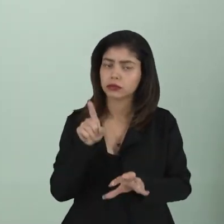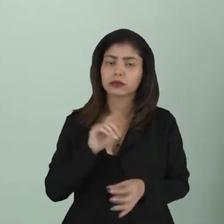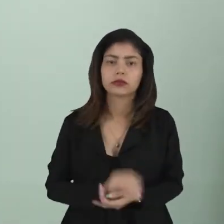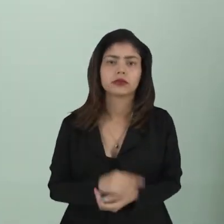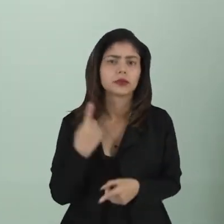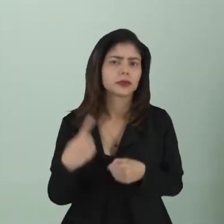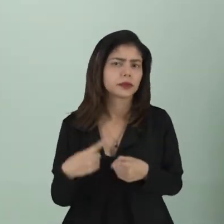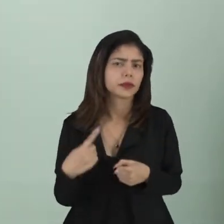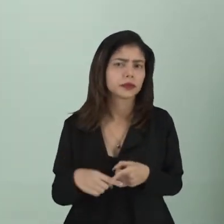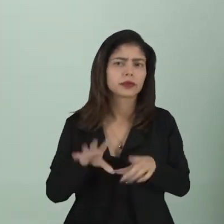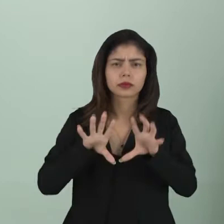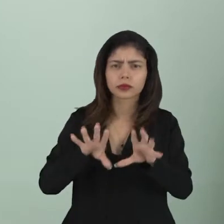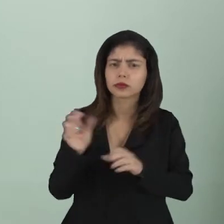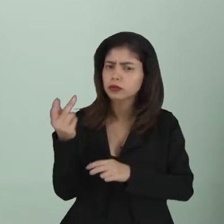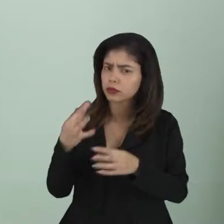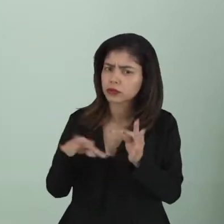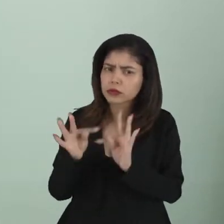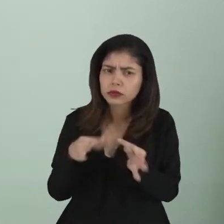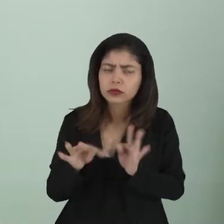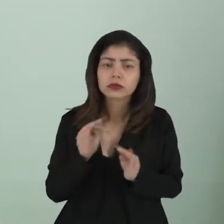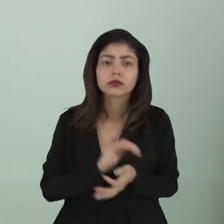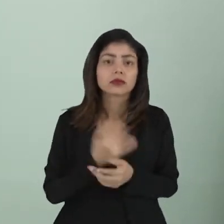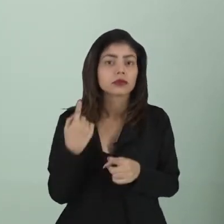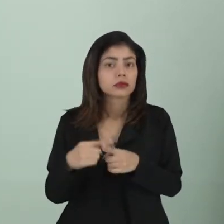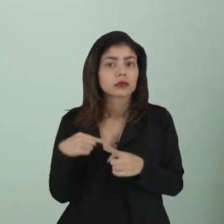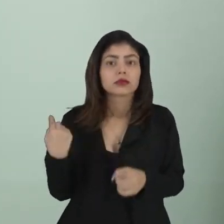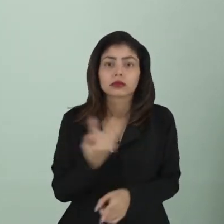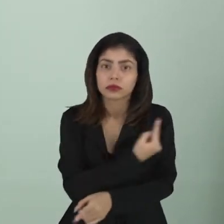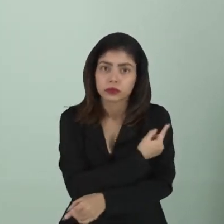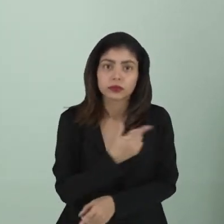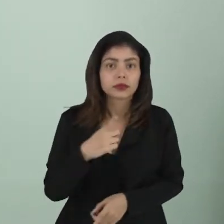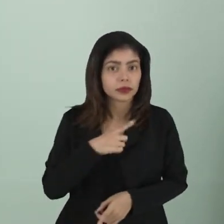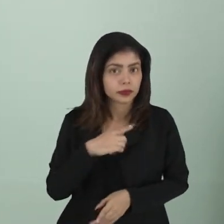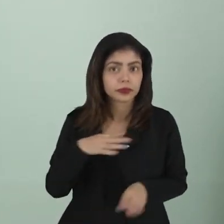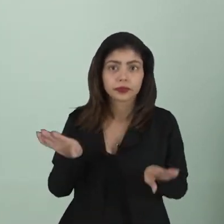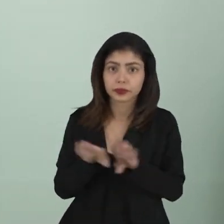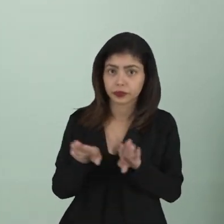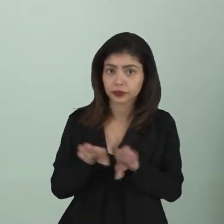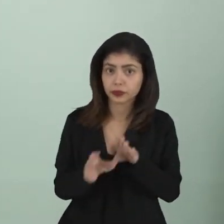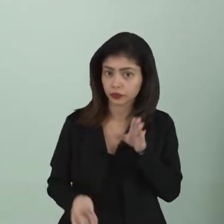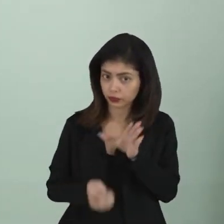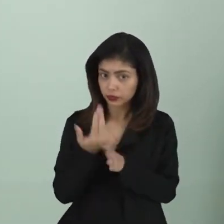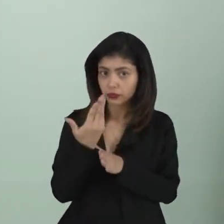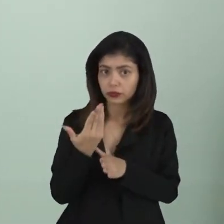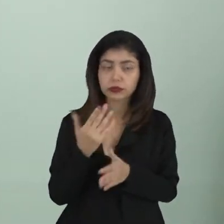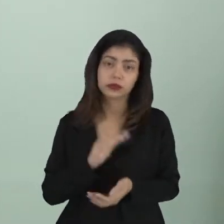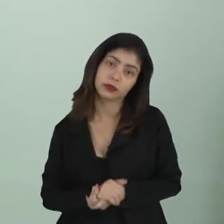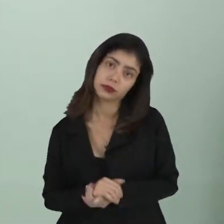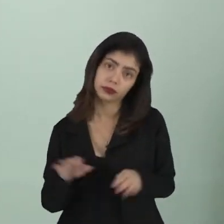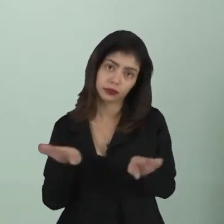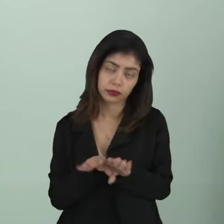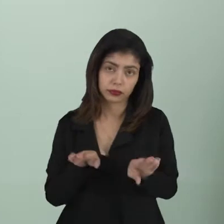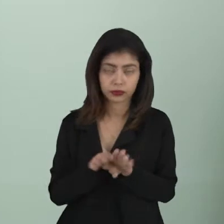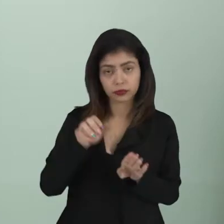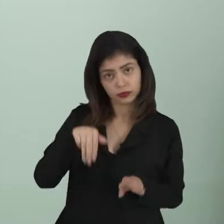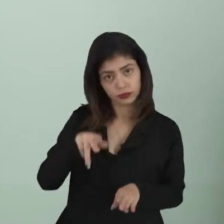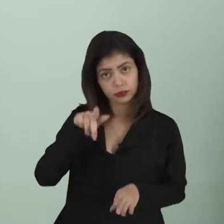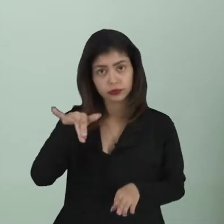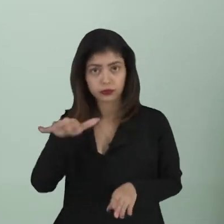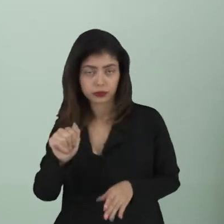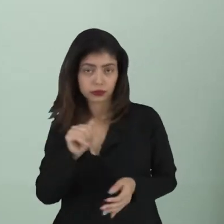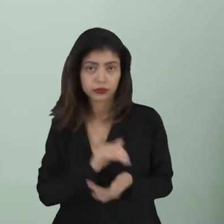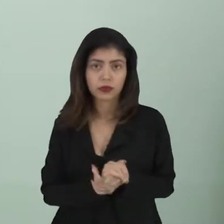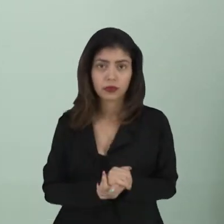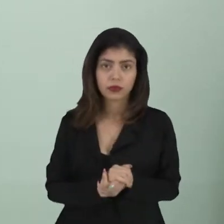que foi uma revolução tecnológica? Porque nós tivemos também o surgimento das máquinas, principalmente das máquinas